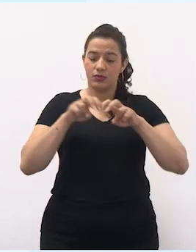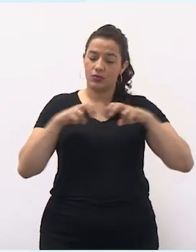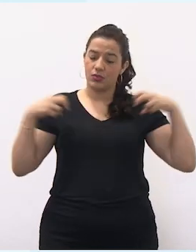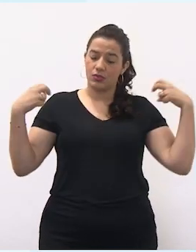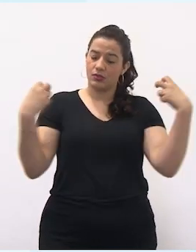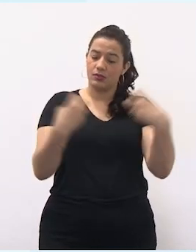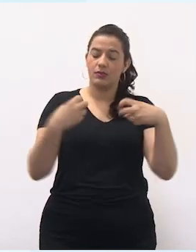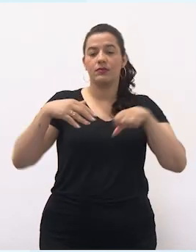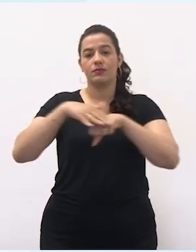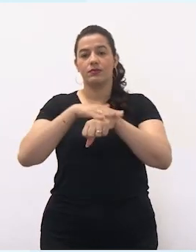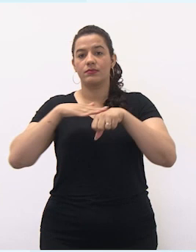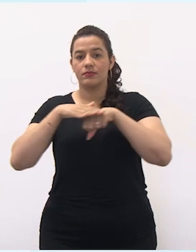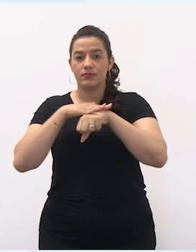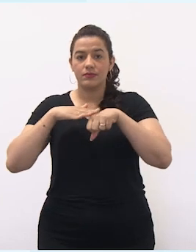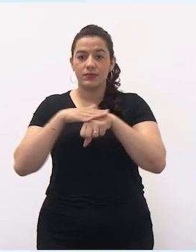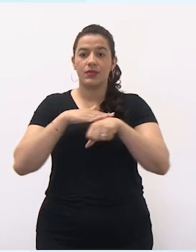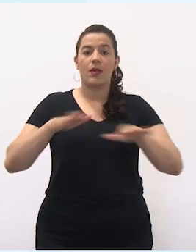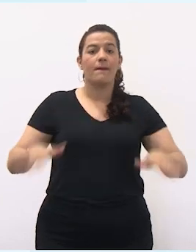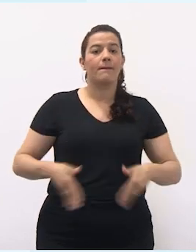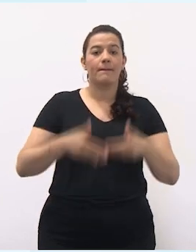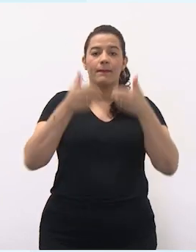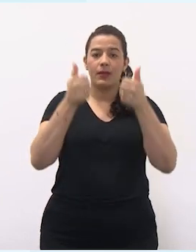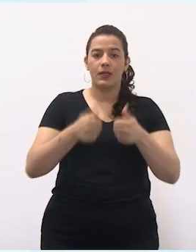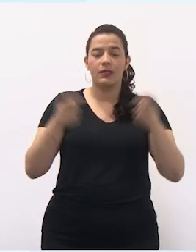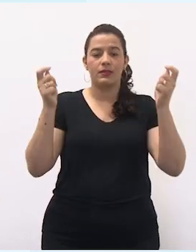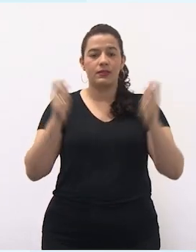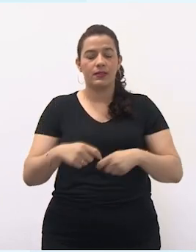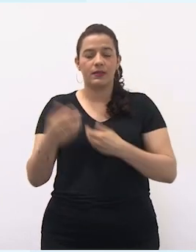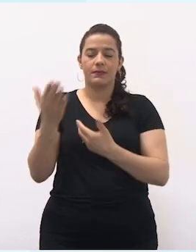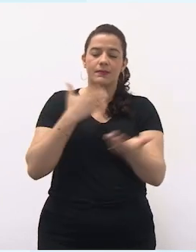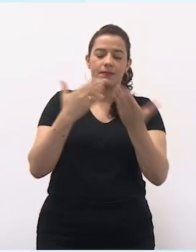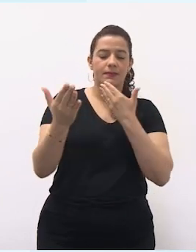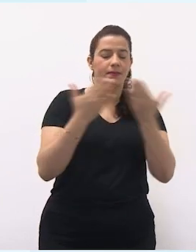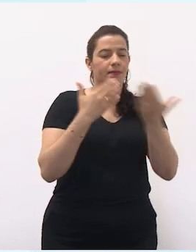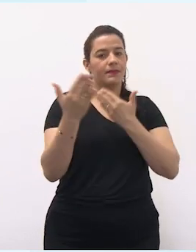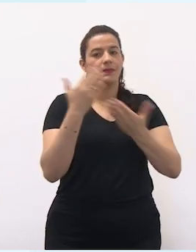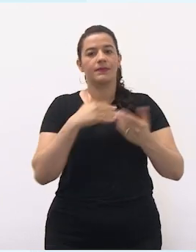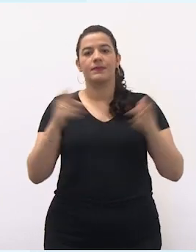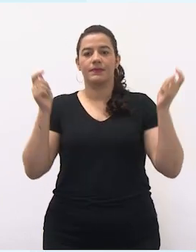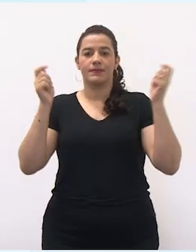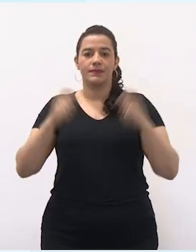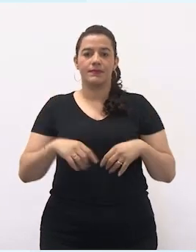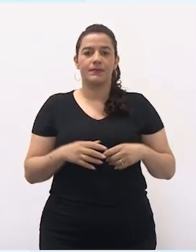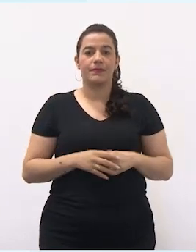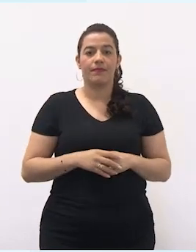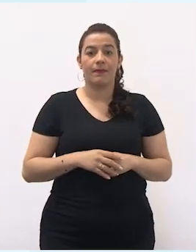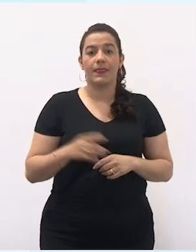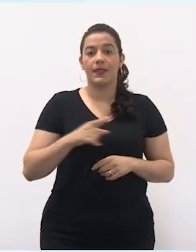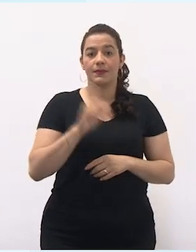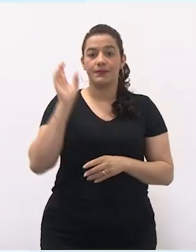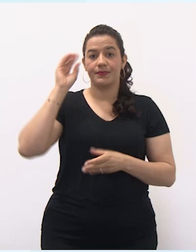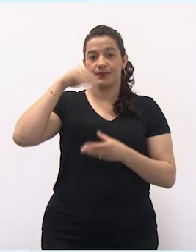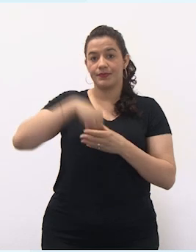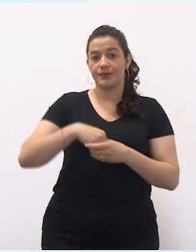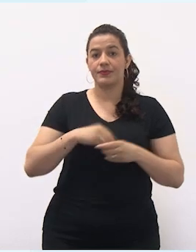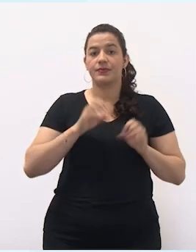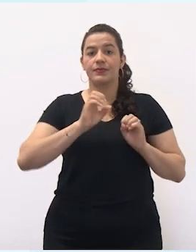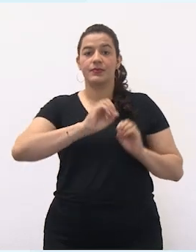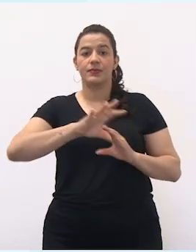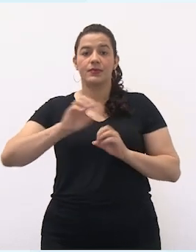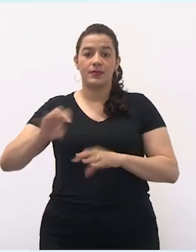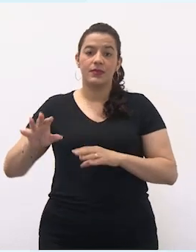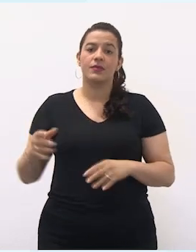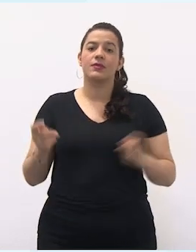conversa, porque o melhor jeito da gente compartilhar a experiência é através do diálogo, né? Então, dentro de uma relação dialógica, propor